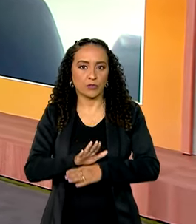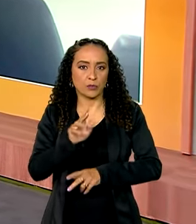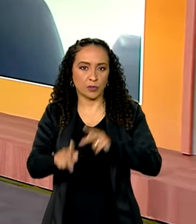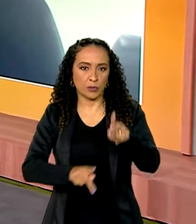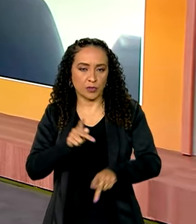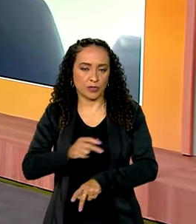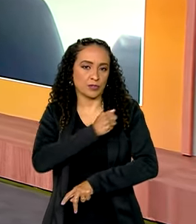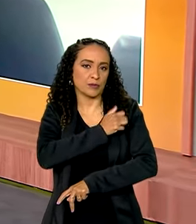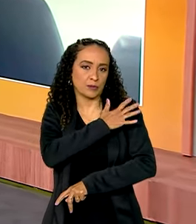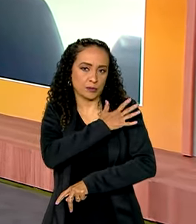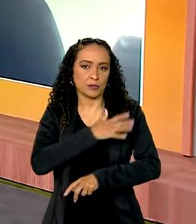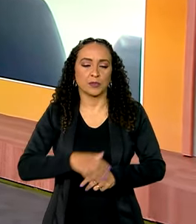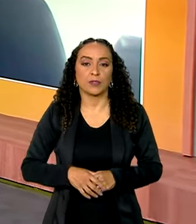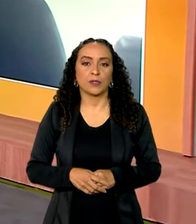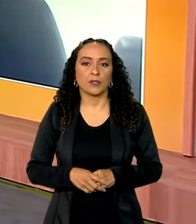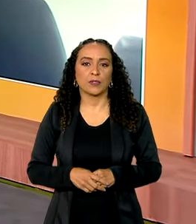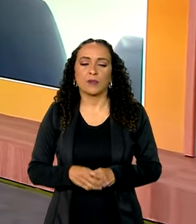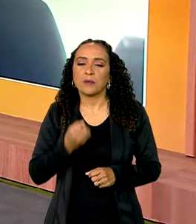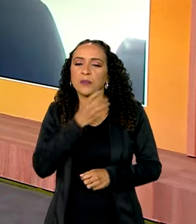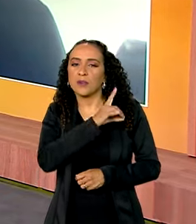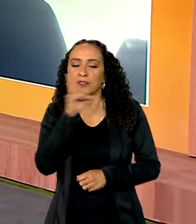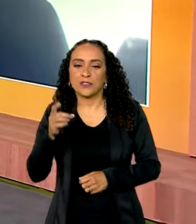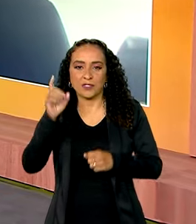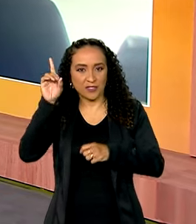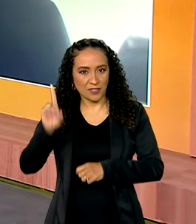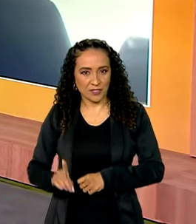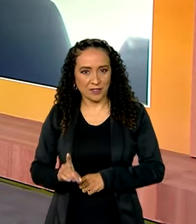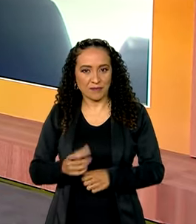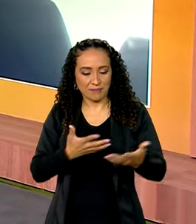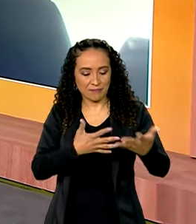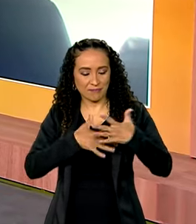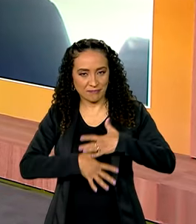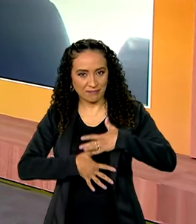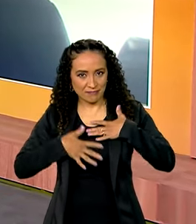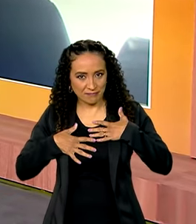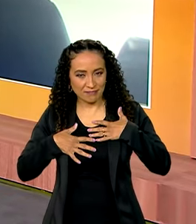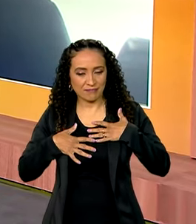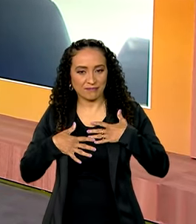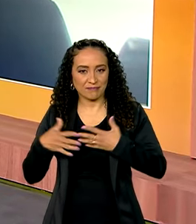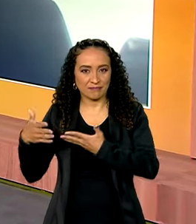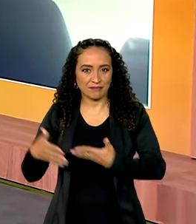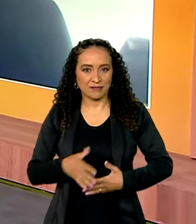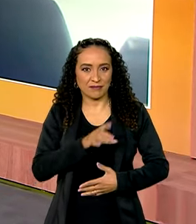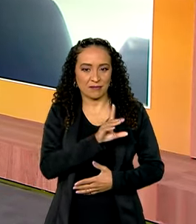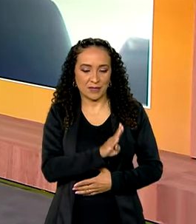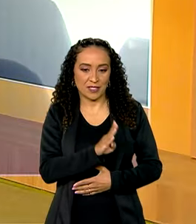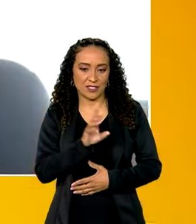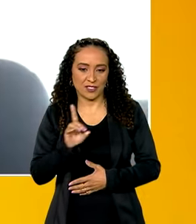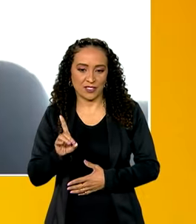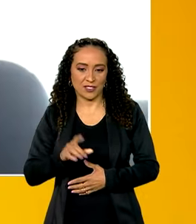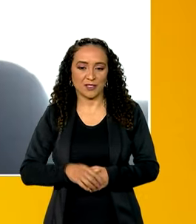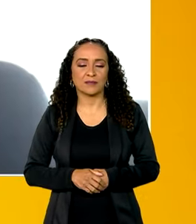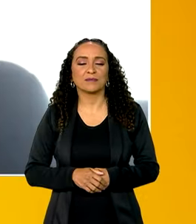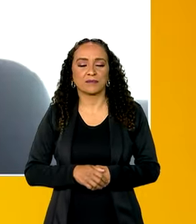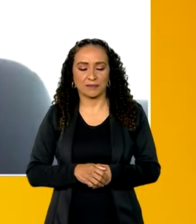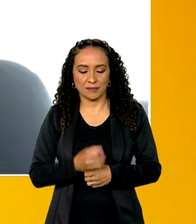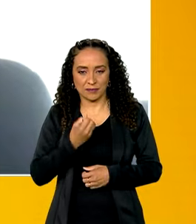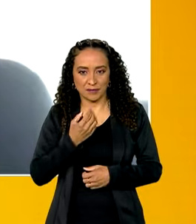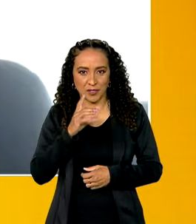população Yanomami. Bom dia, diretor. É um prazer recebê-lo aqui no Brasil em Dia. Bom dia. Agradeço o